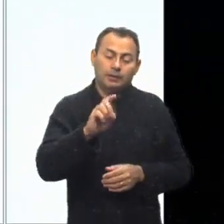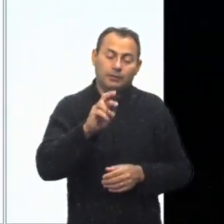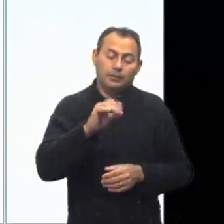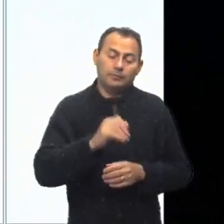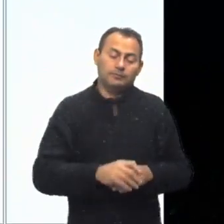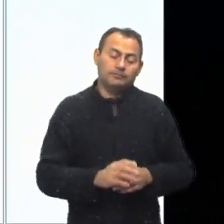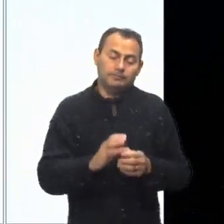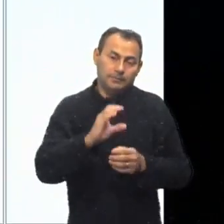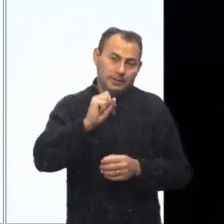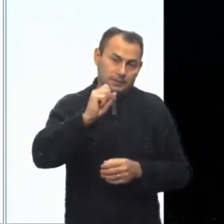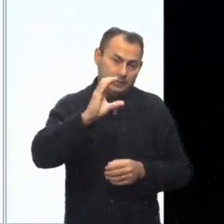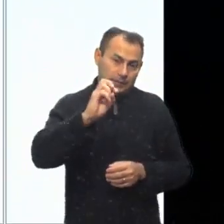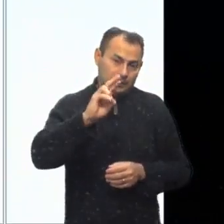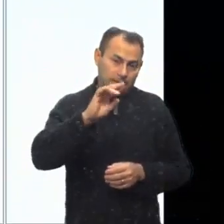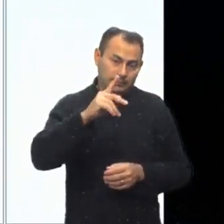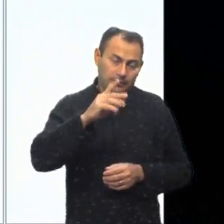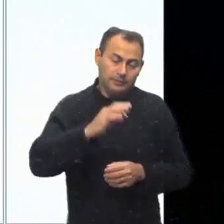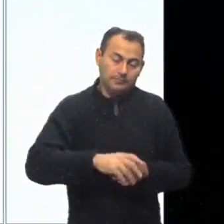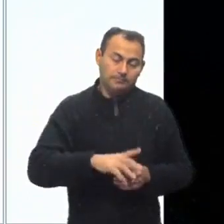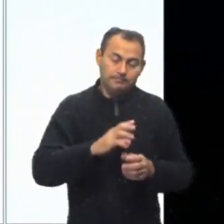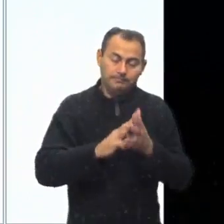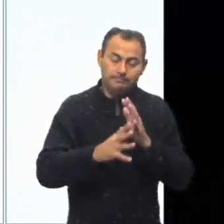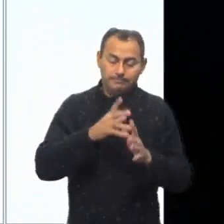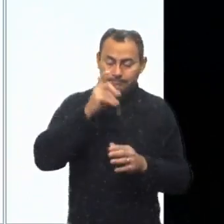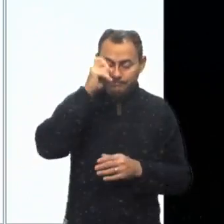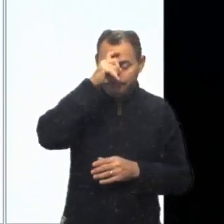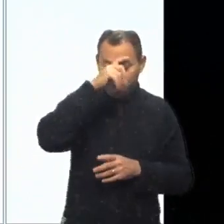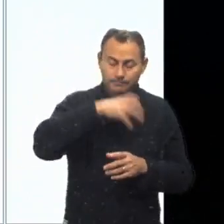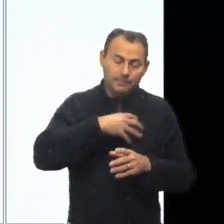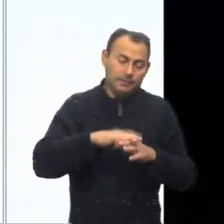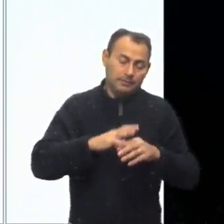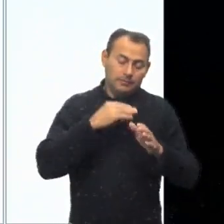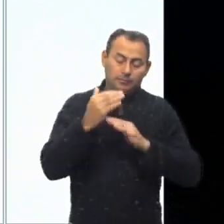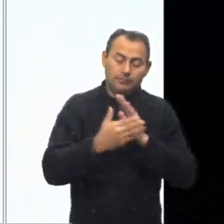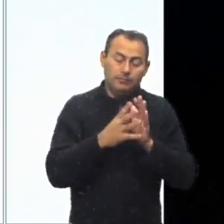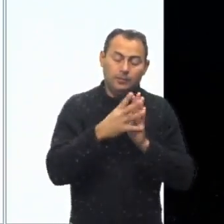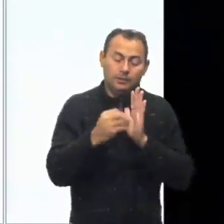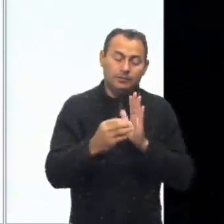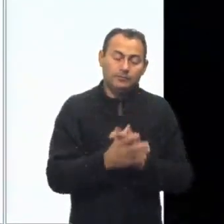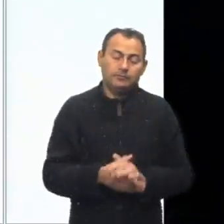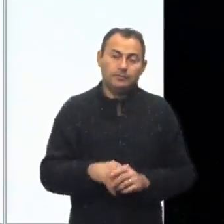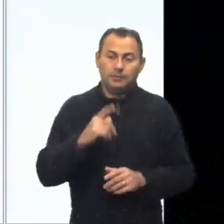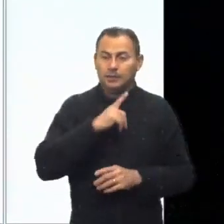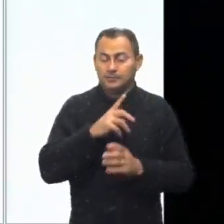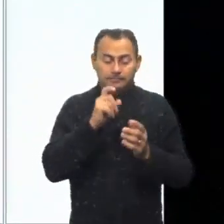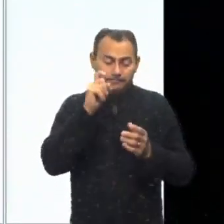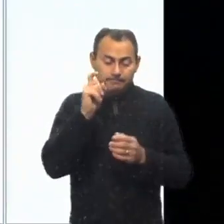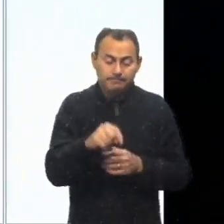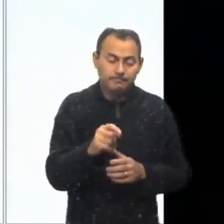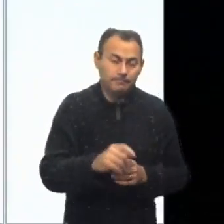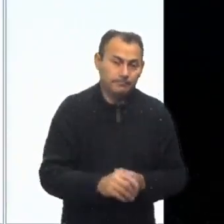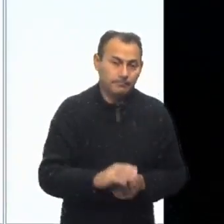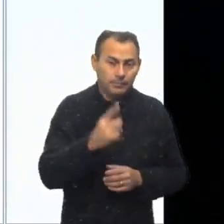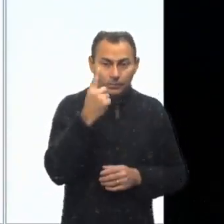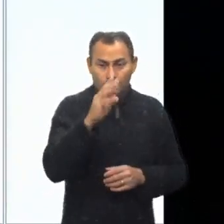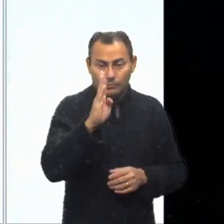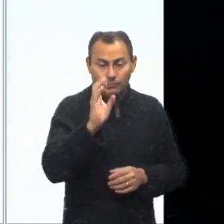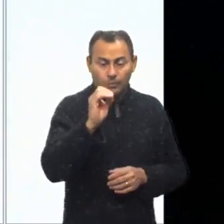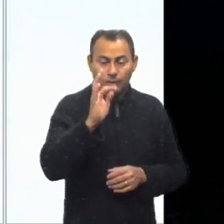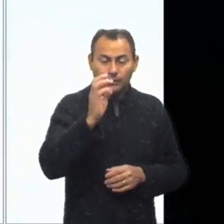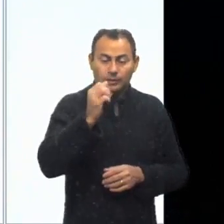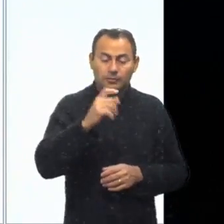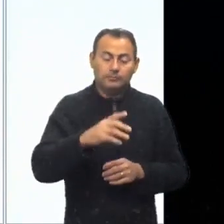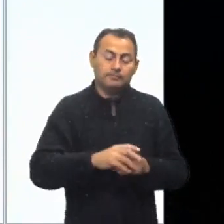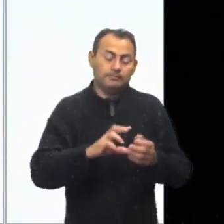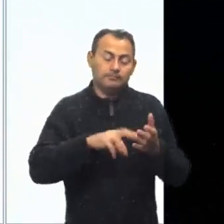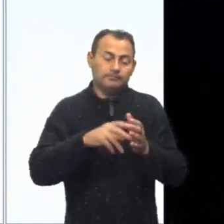vai ser um script bastante complexo. Você vai ter todos os tipos de modulação e você vai ter que apertar um botão só para ele rodar e